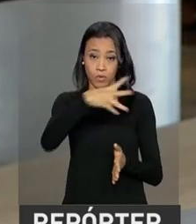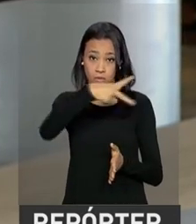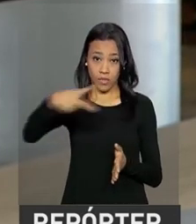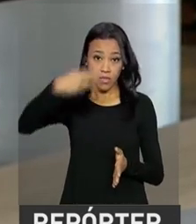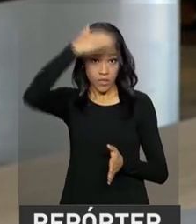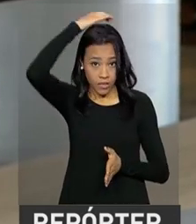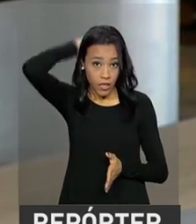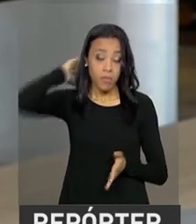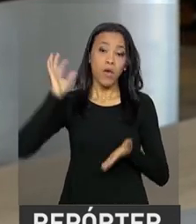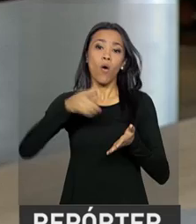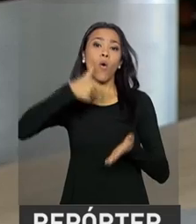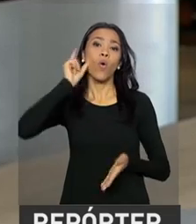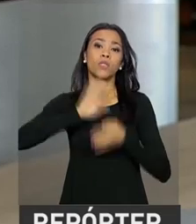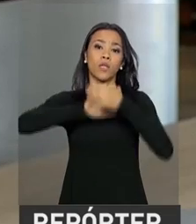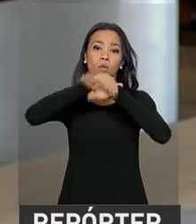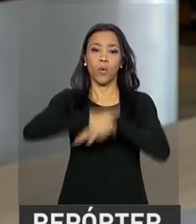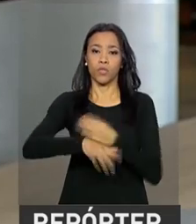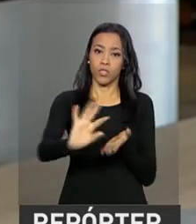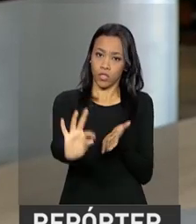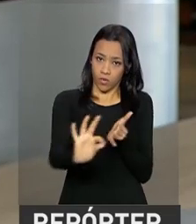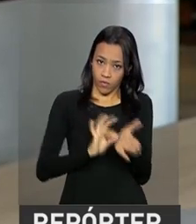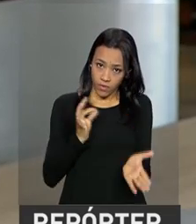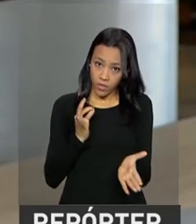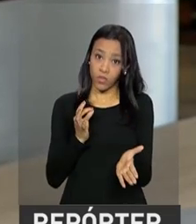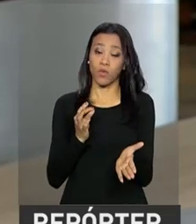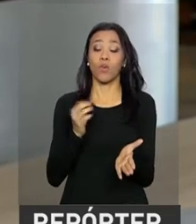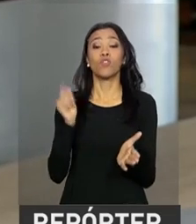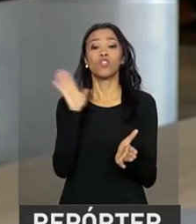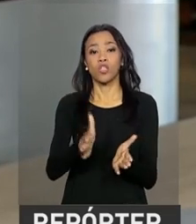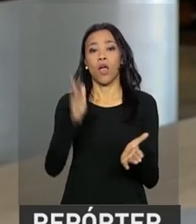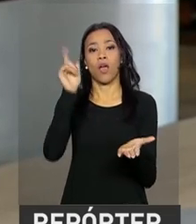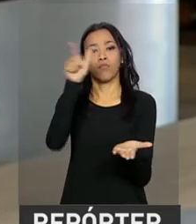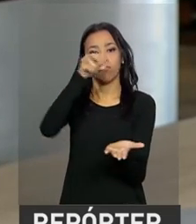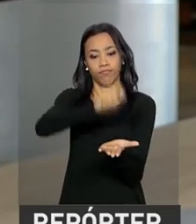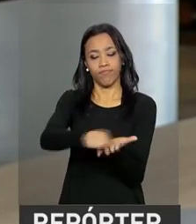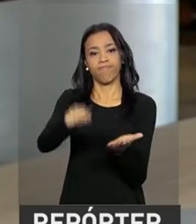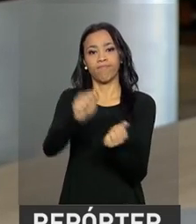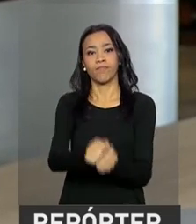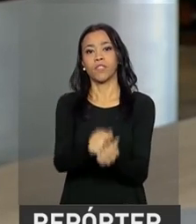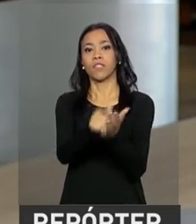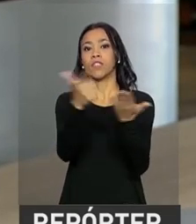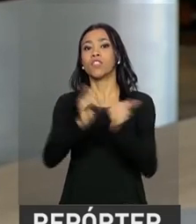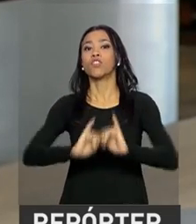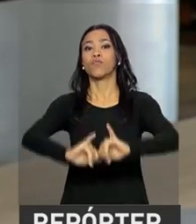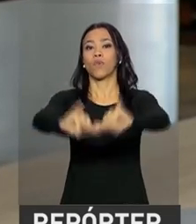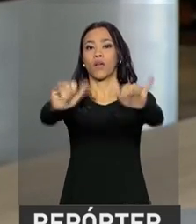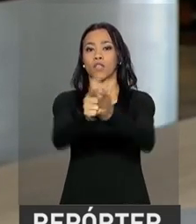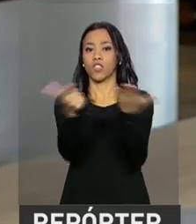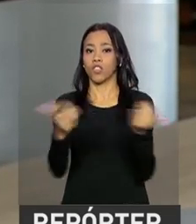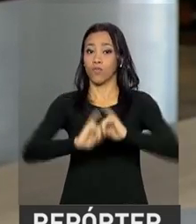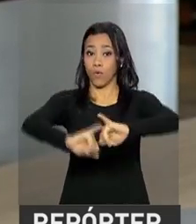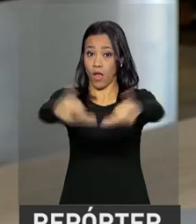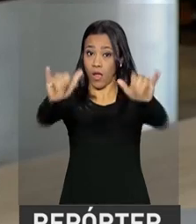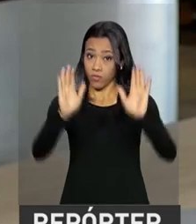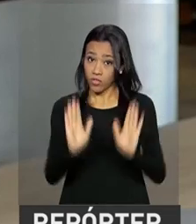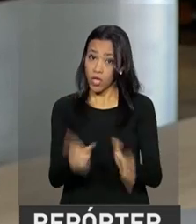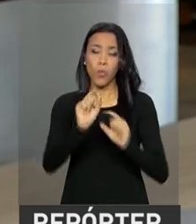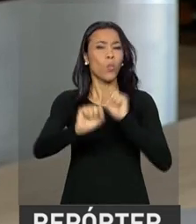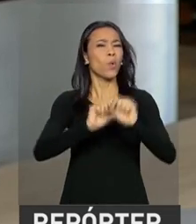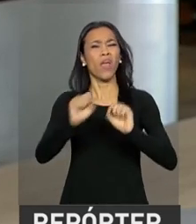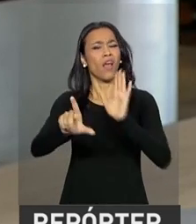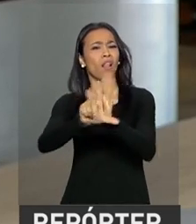essa sanção foi publicada no Diário Oficial da União desta sexta-feira sanção da lei de responsabilidade das